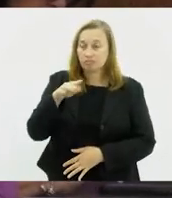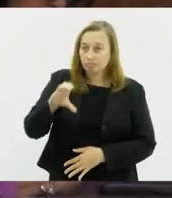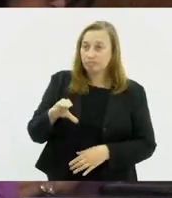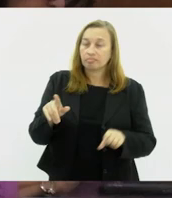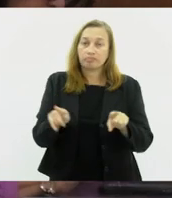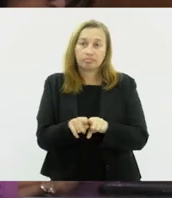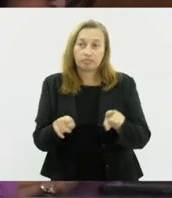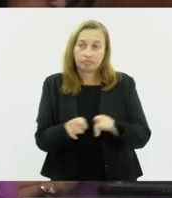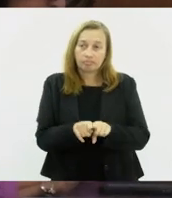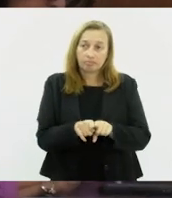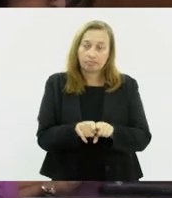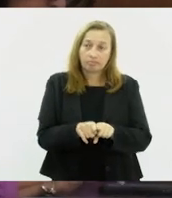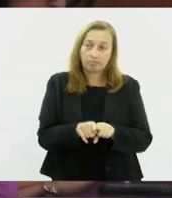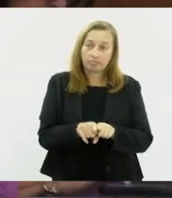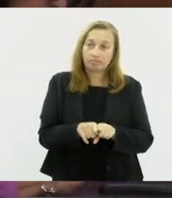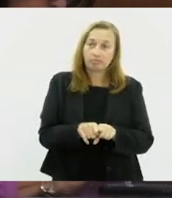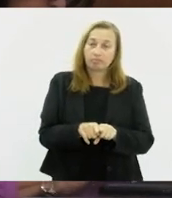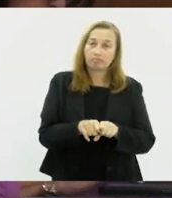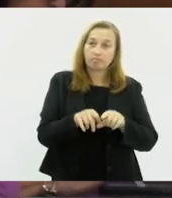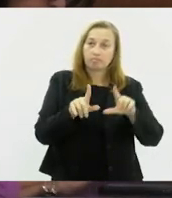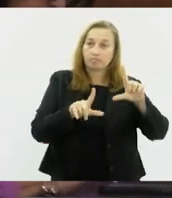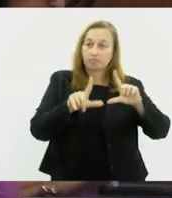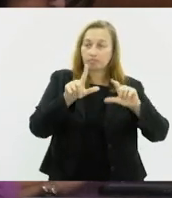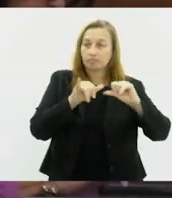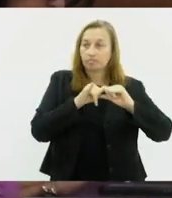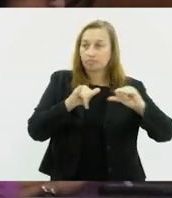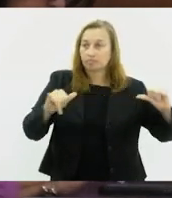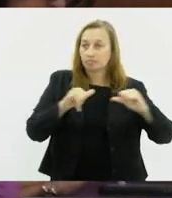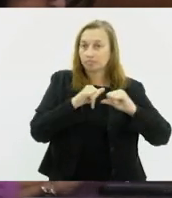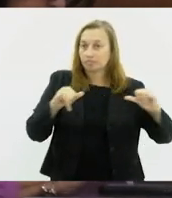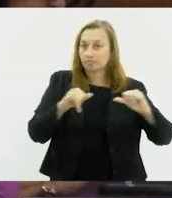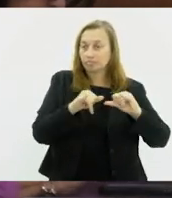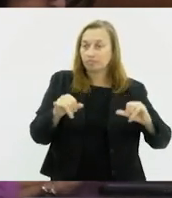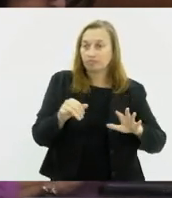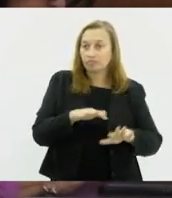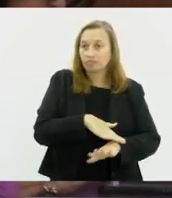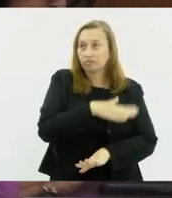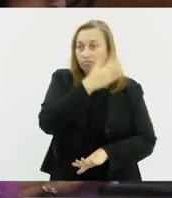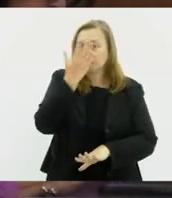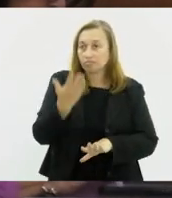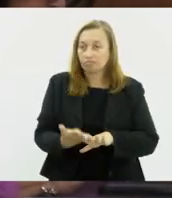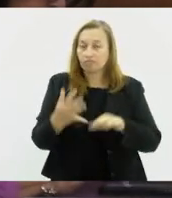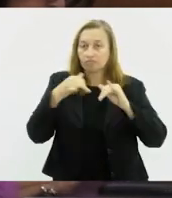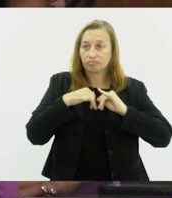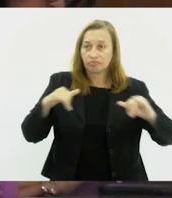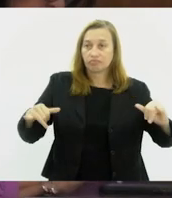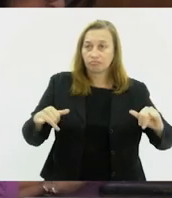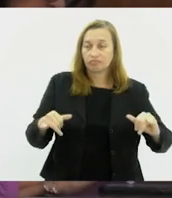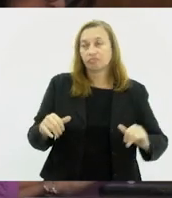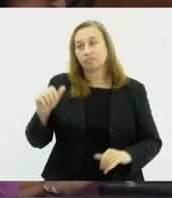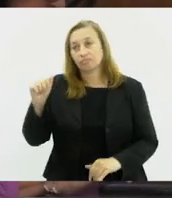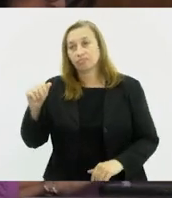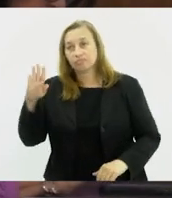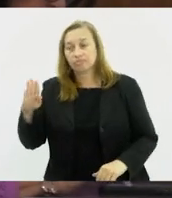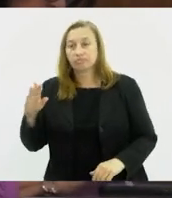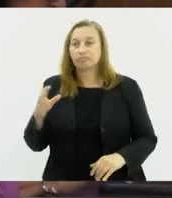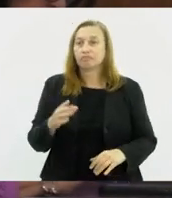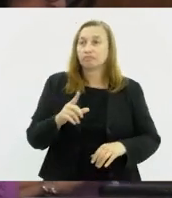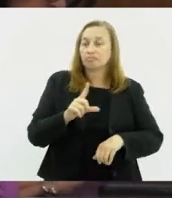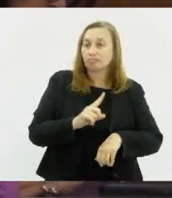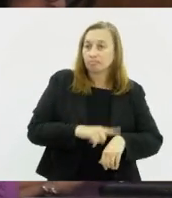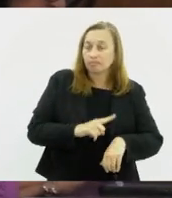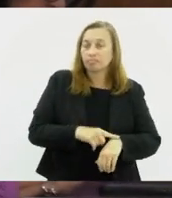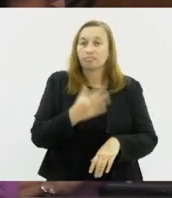eh a mídia que passa o dia inteiro notícias sobre isso na hora do do nosso almoço